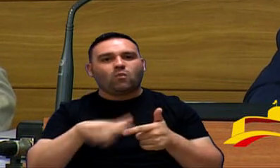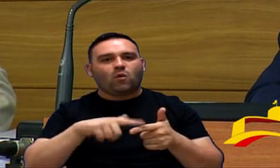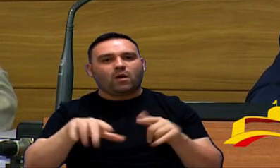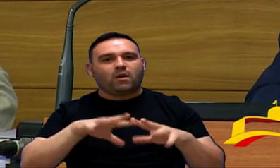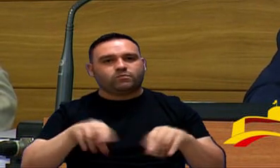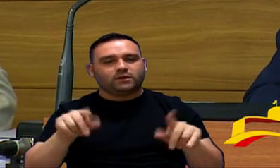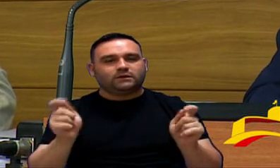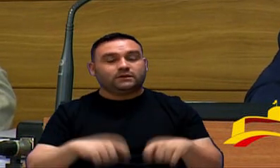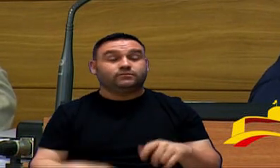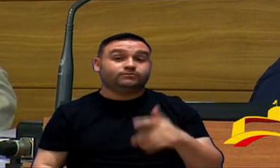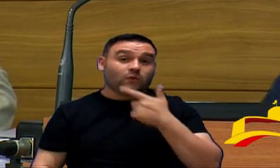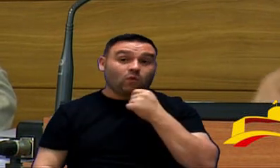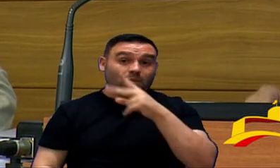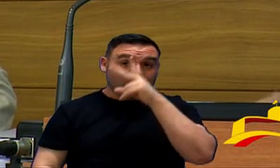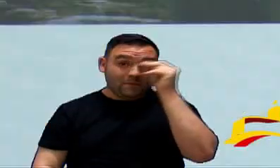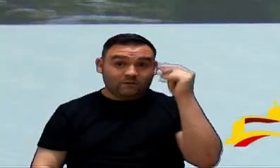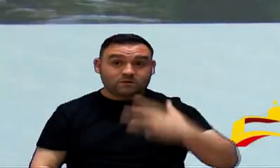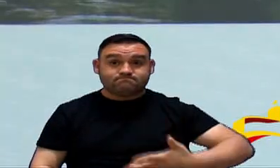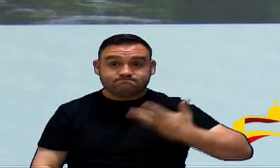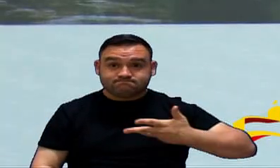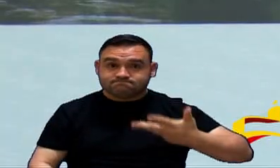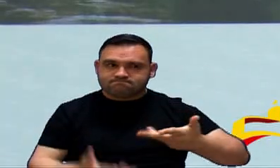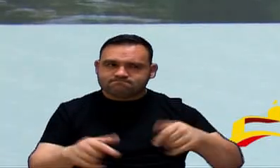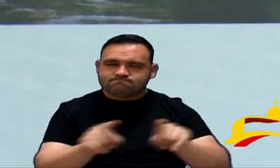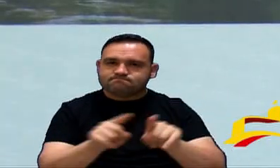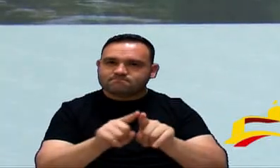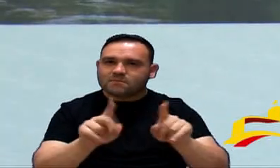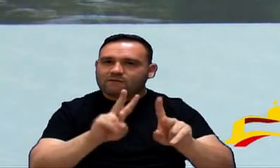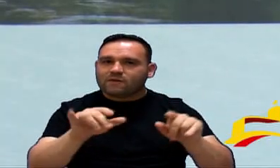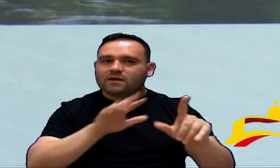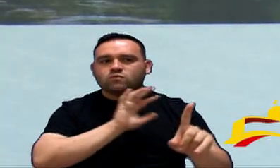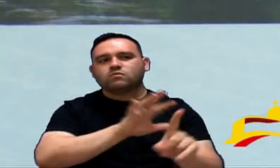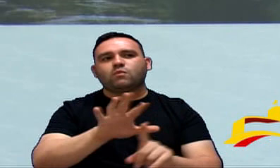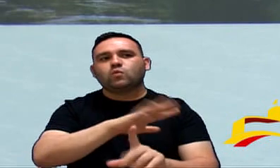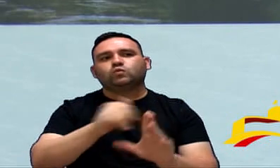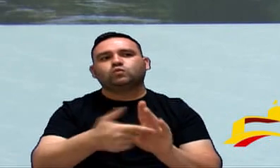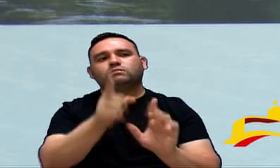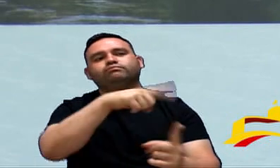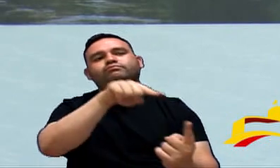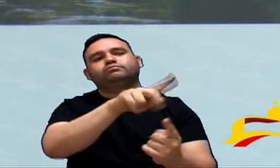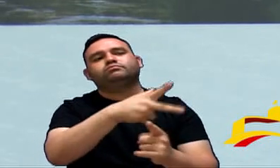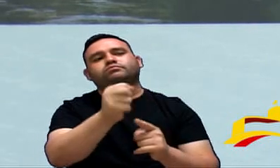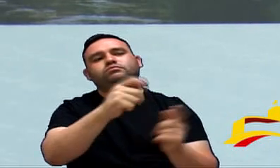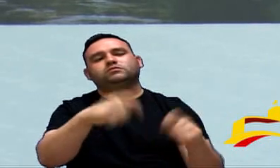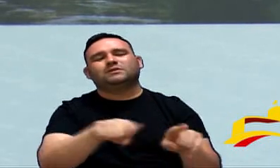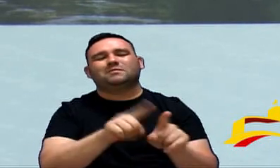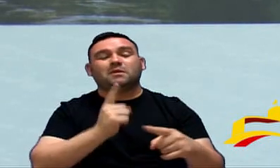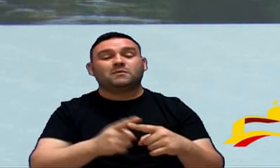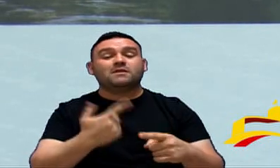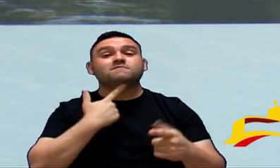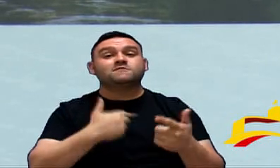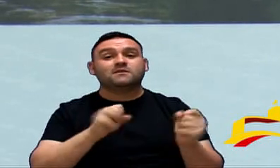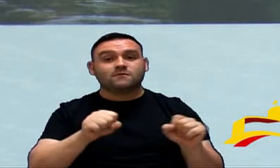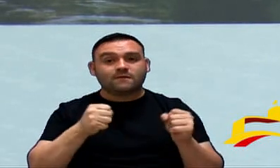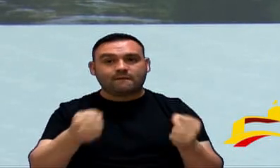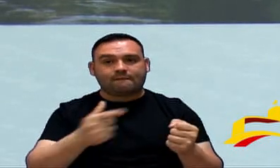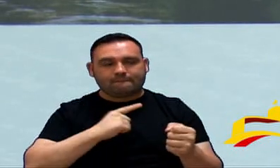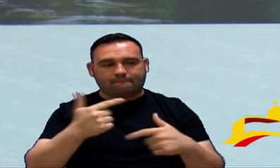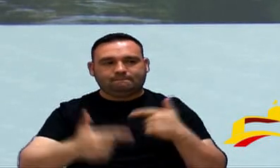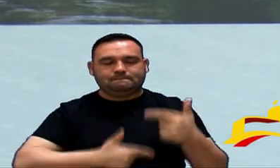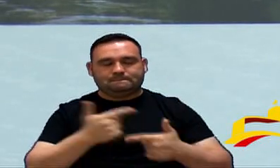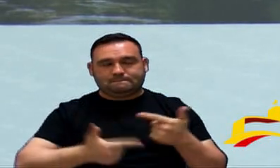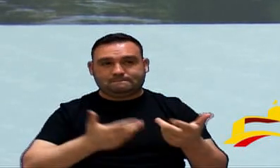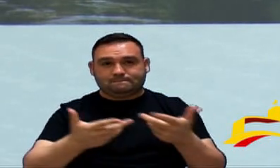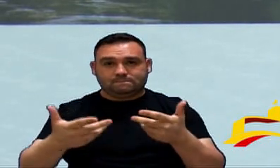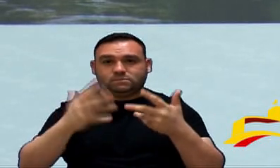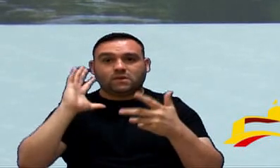Com o pique que o prefeito está, eu tenho certeza absoluta que nós atingiremos esse objetivo, que ele está Tá empenhado em trabalhar